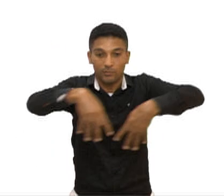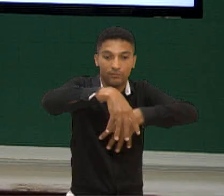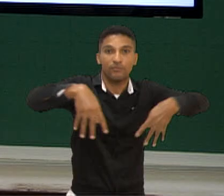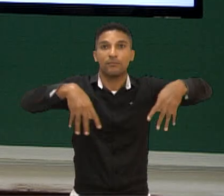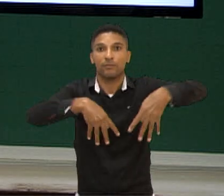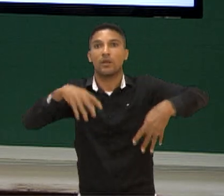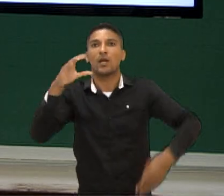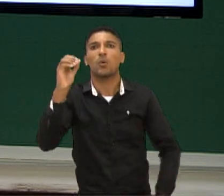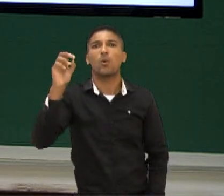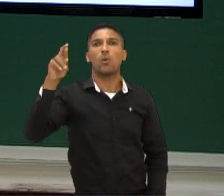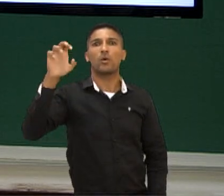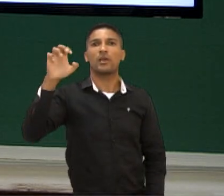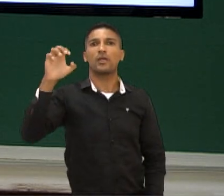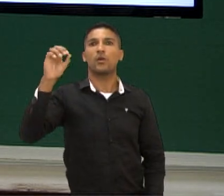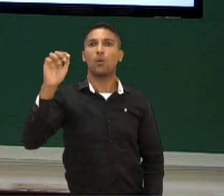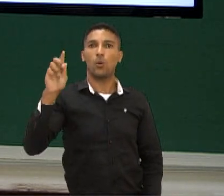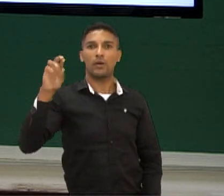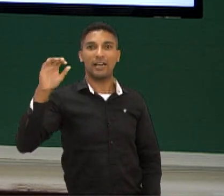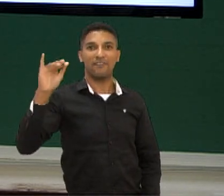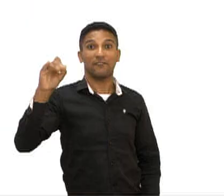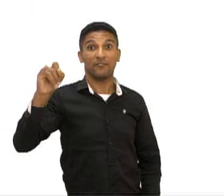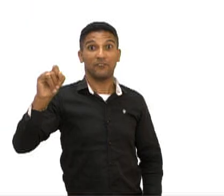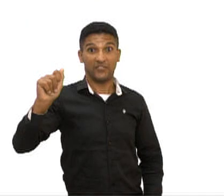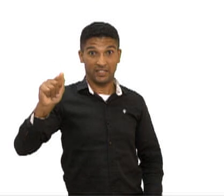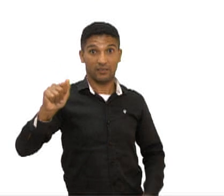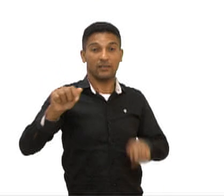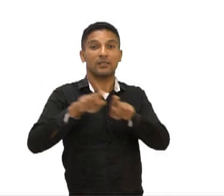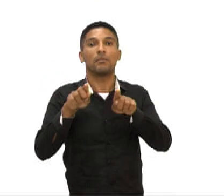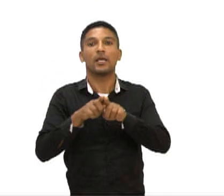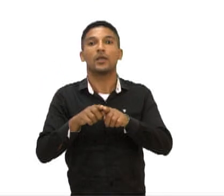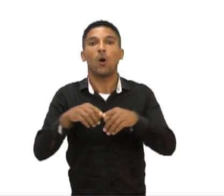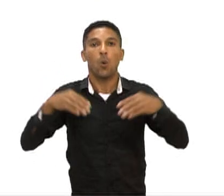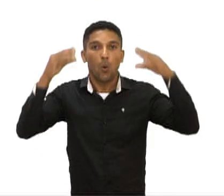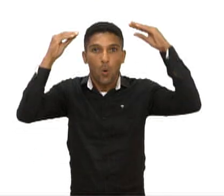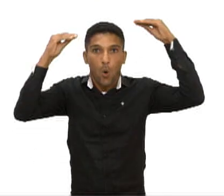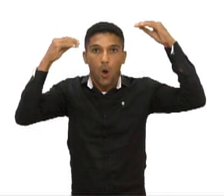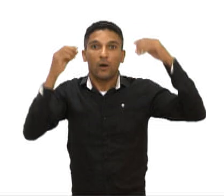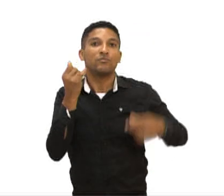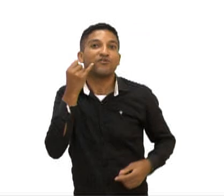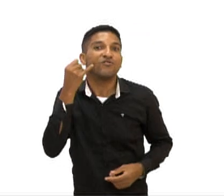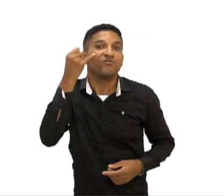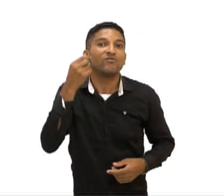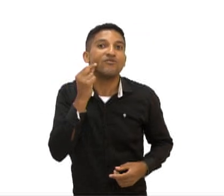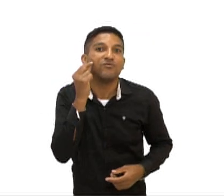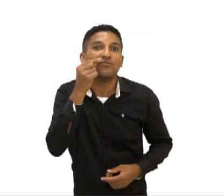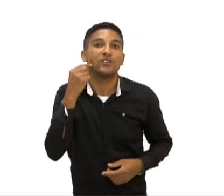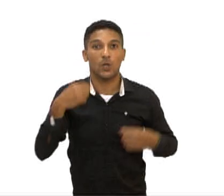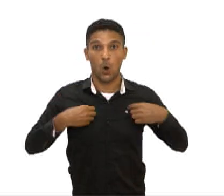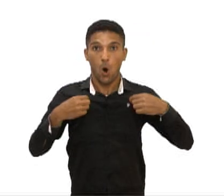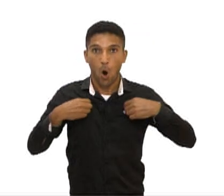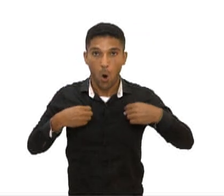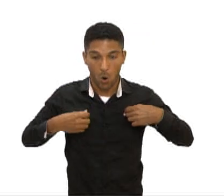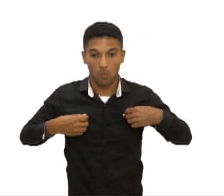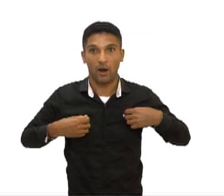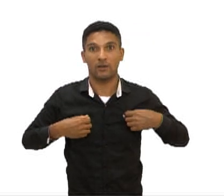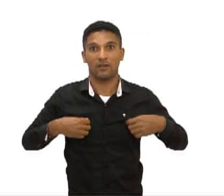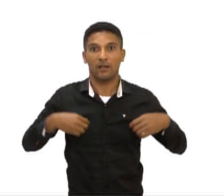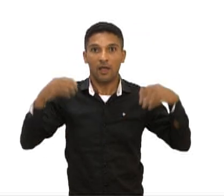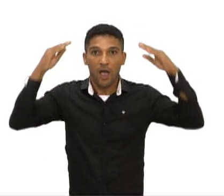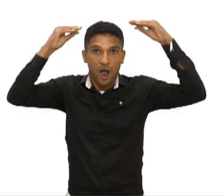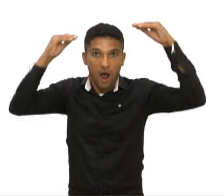A quadrilha, no Brasil, foi criada uma versão da ciranda, né, que normalmente é executada em comemorações